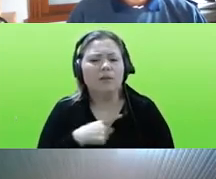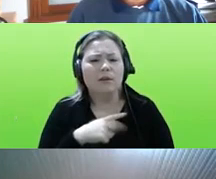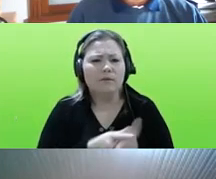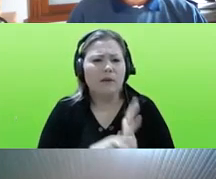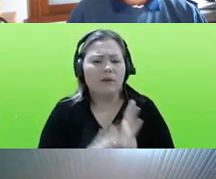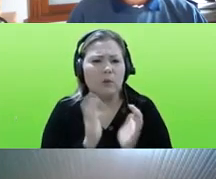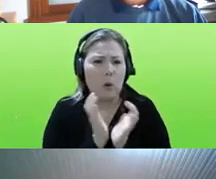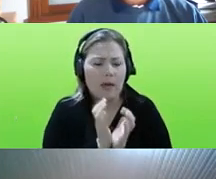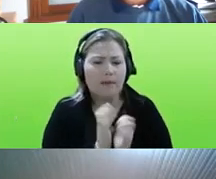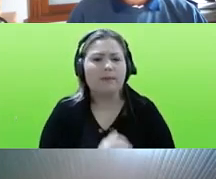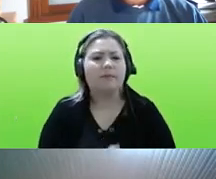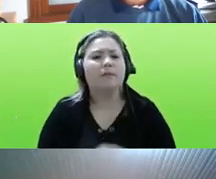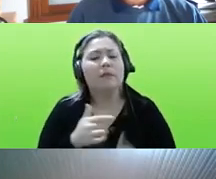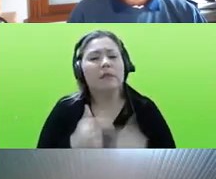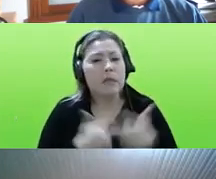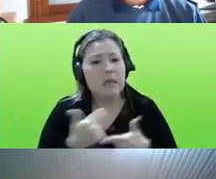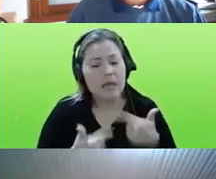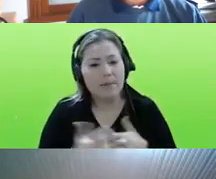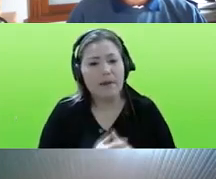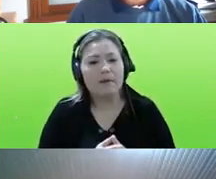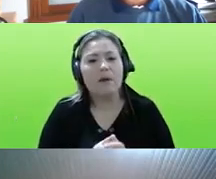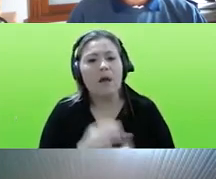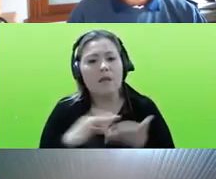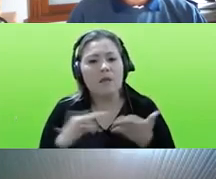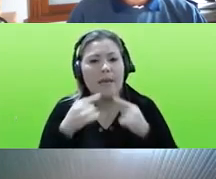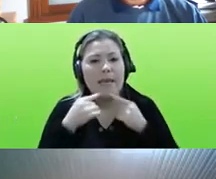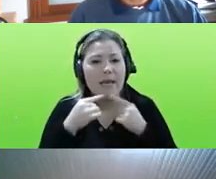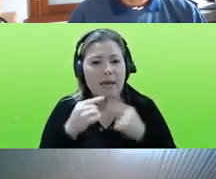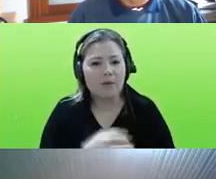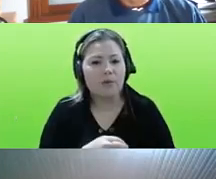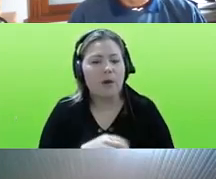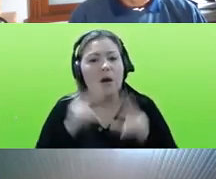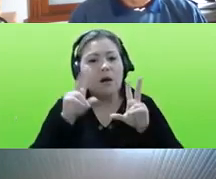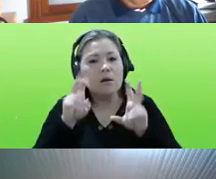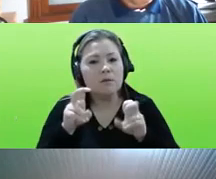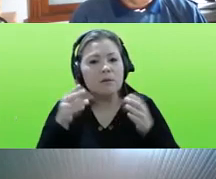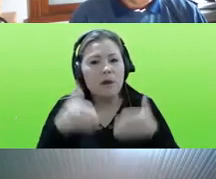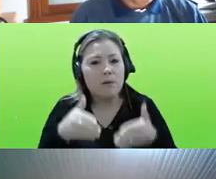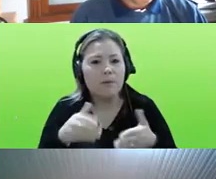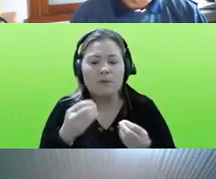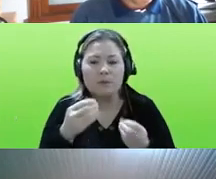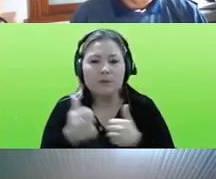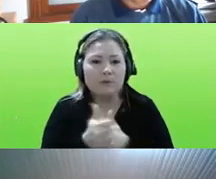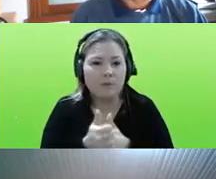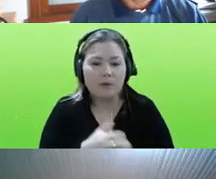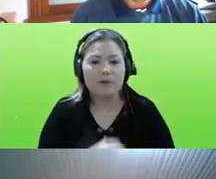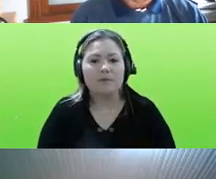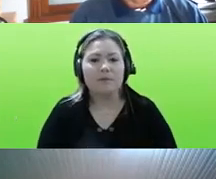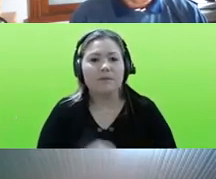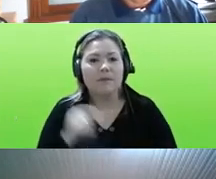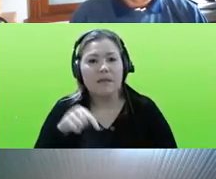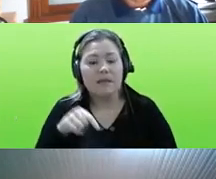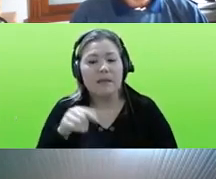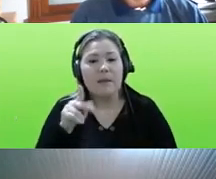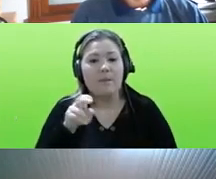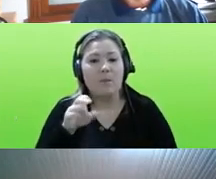colegas que trabalham em teoria crítica, ou temas afins, temas muito próximos aqui na PUC,